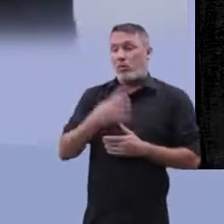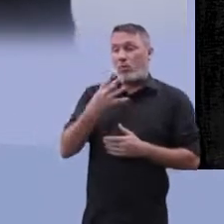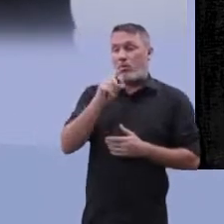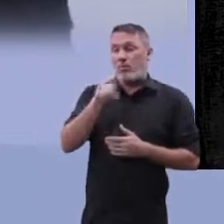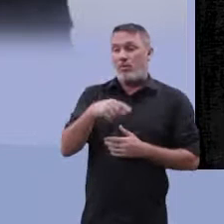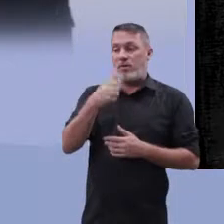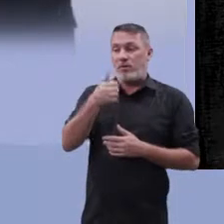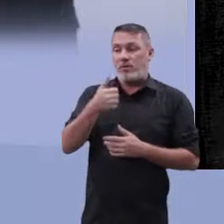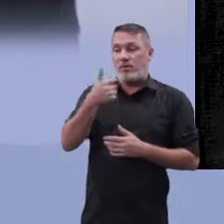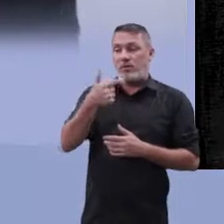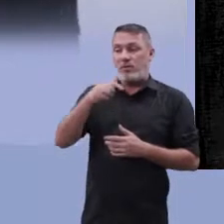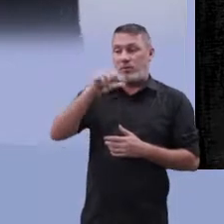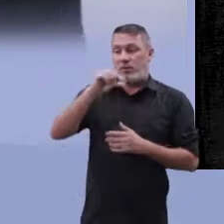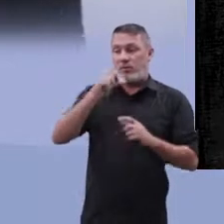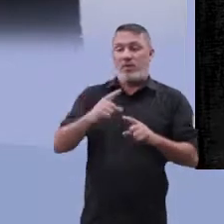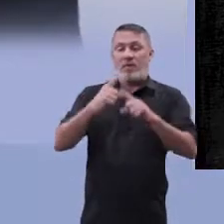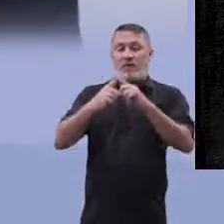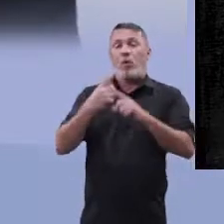hacker? Então tá aí,